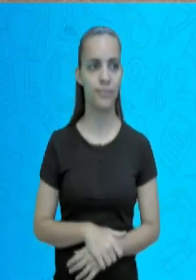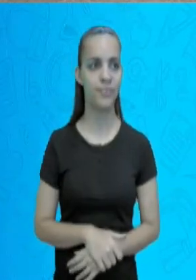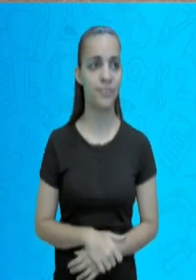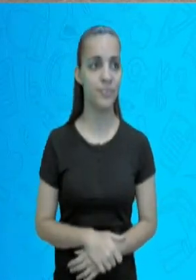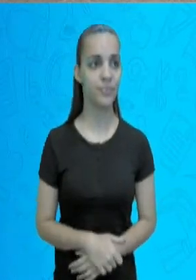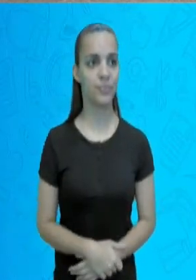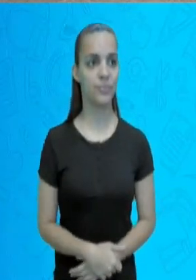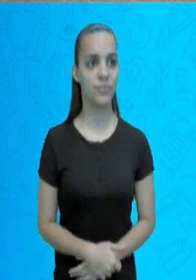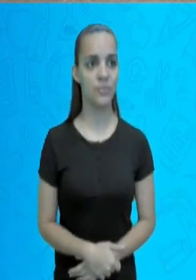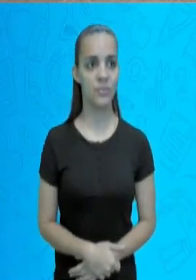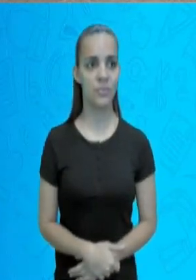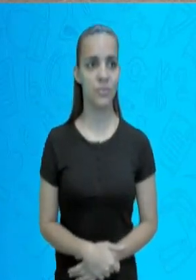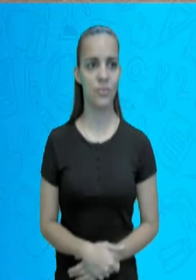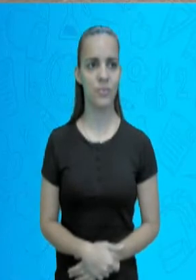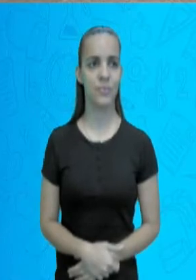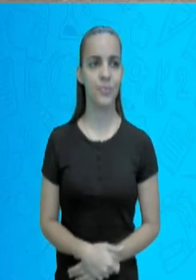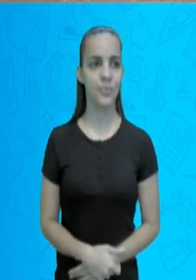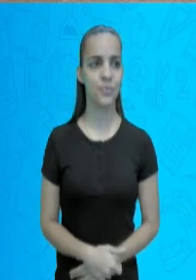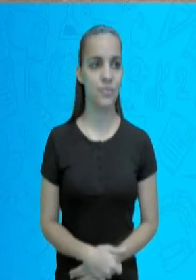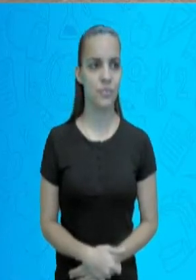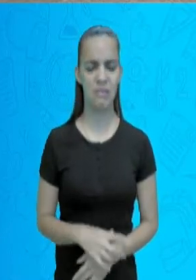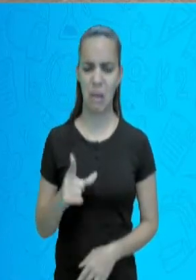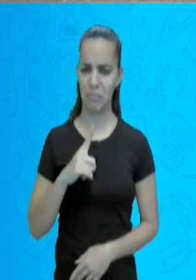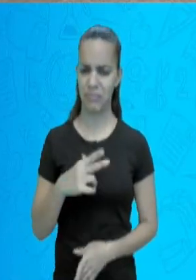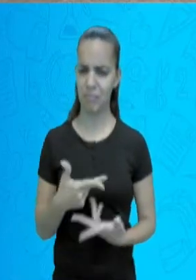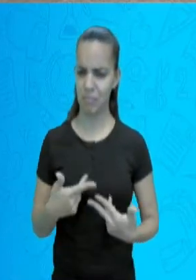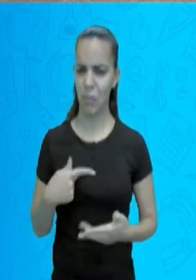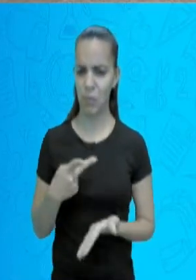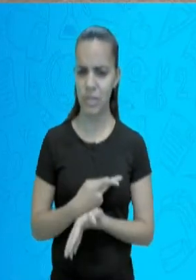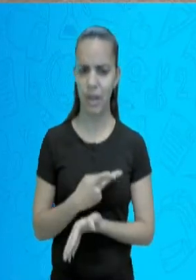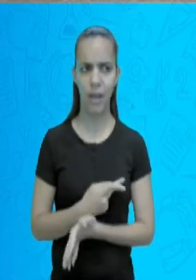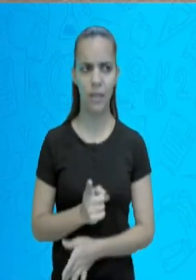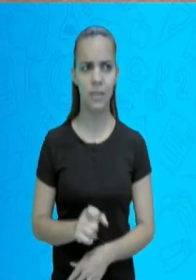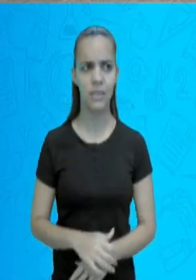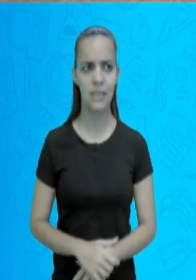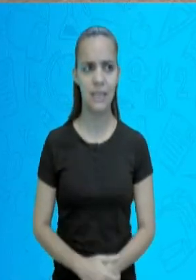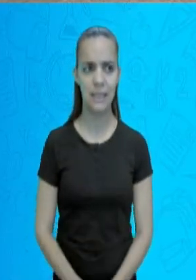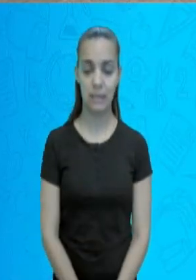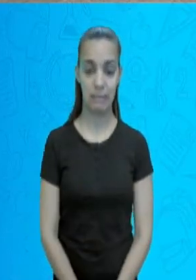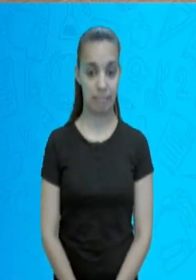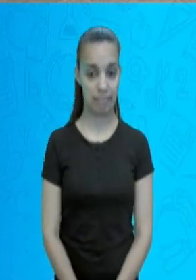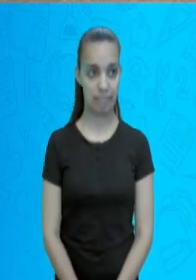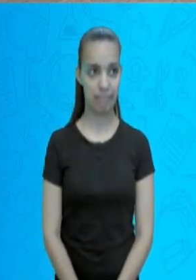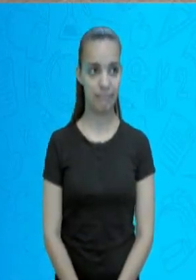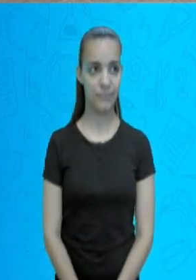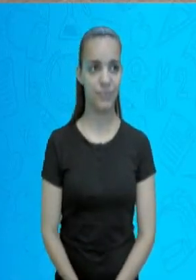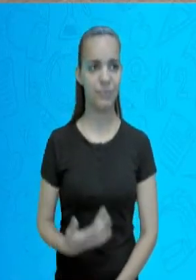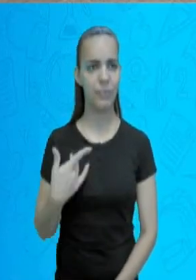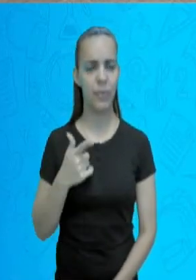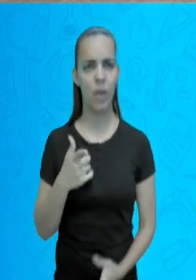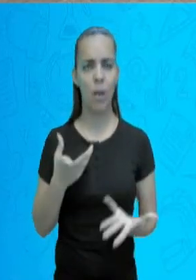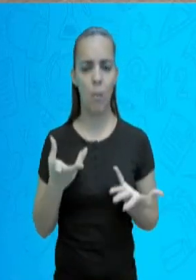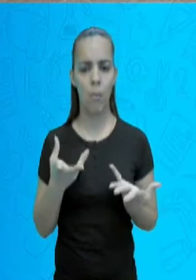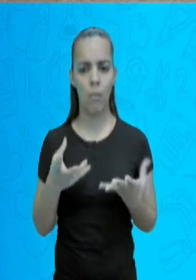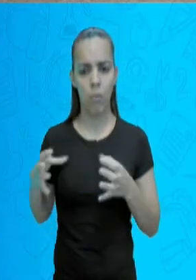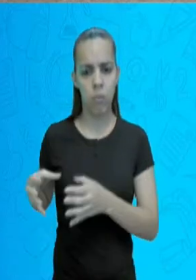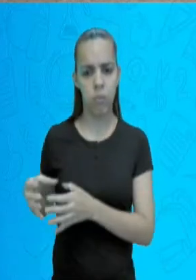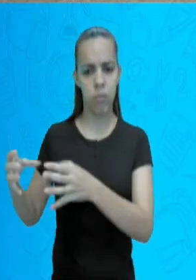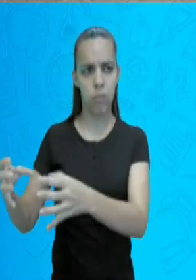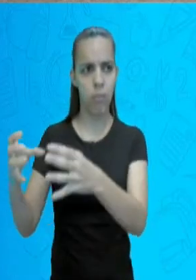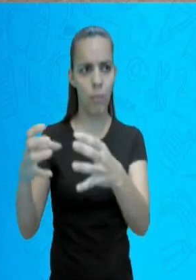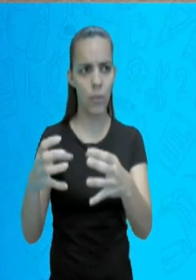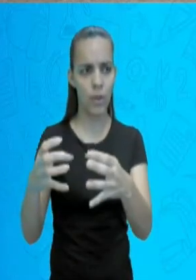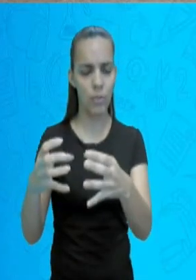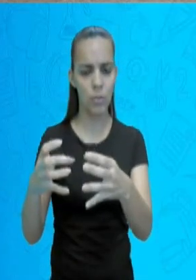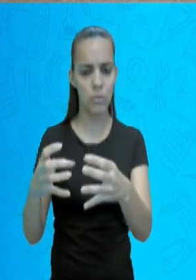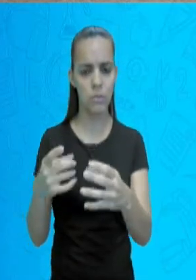Eliane, então tem um negócio errado aí com a Europa. É uma porção de terra